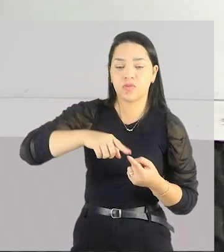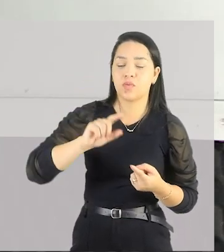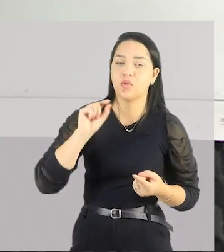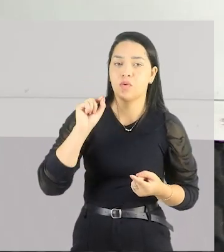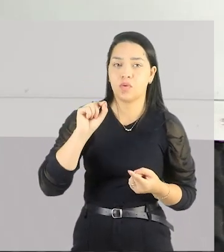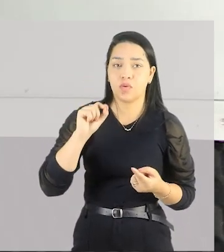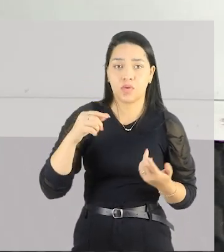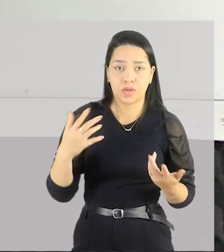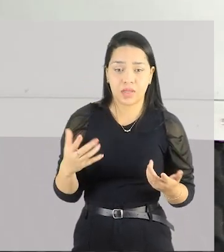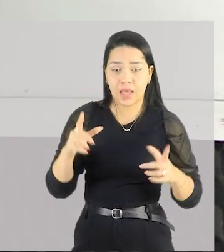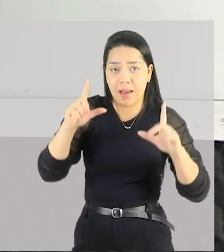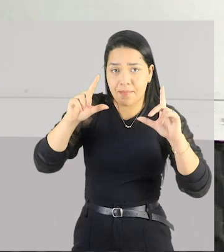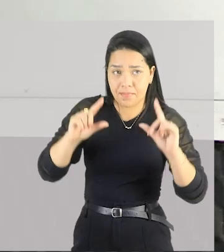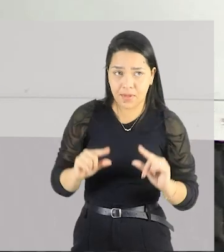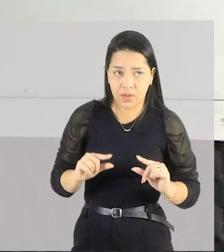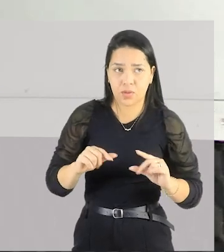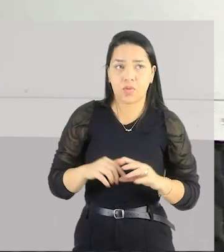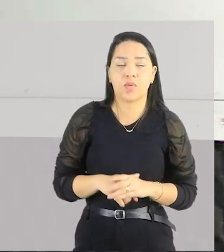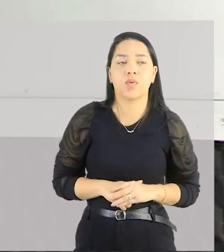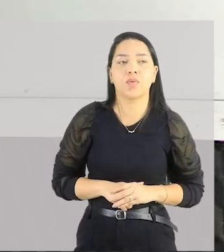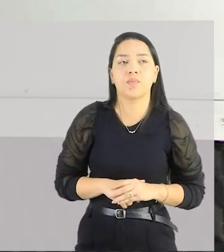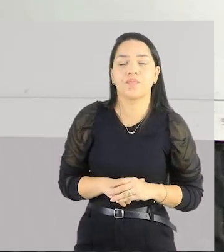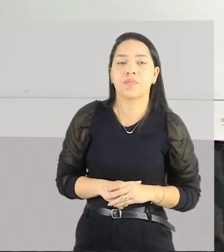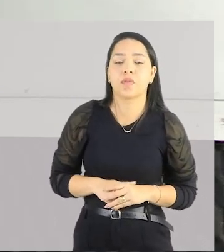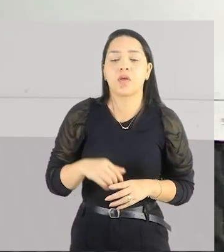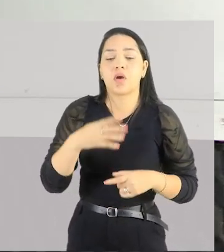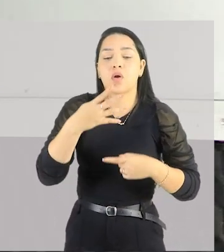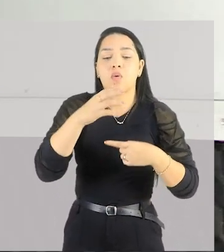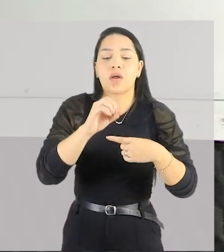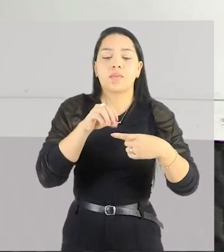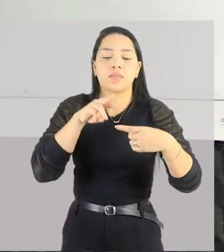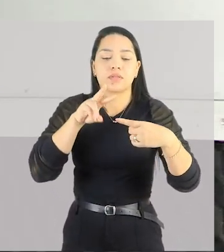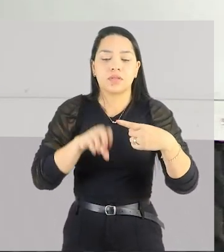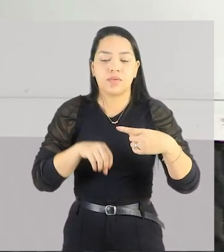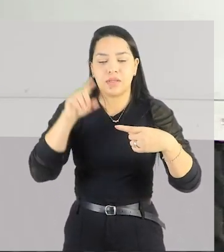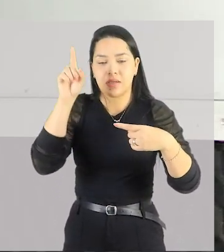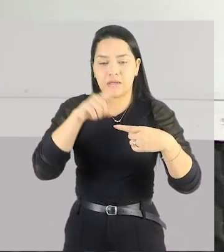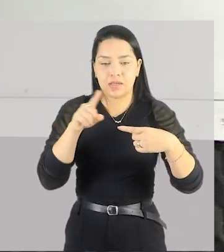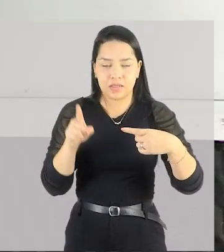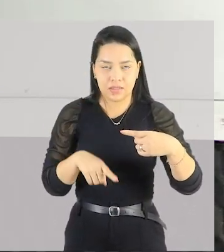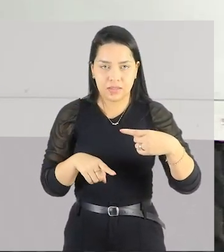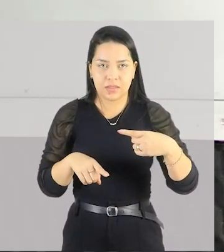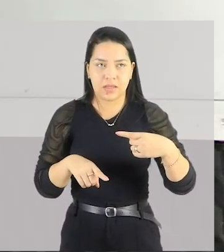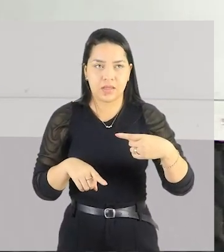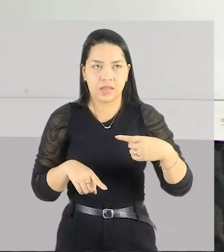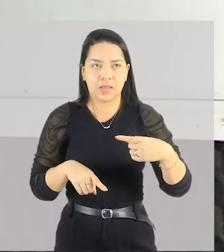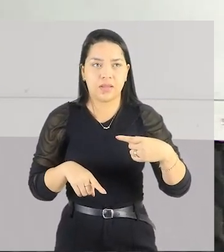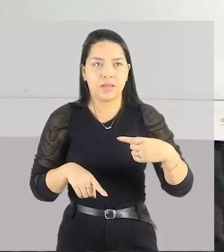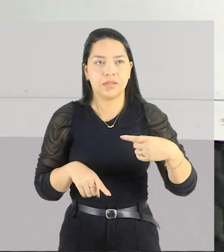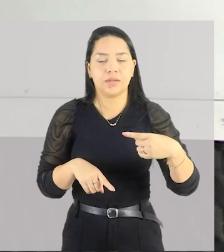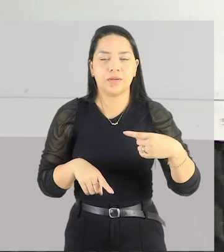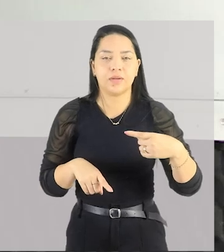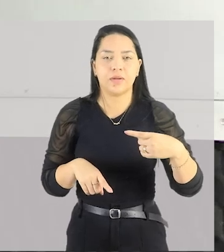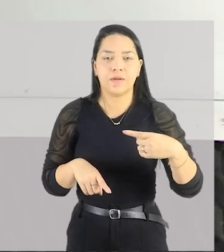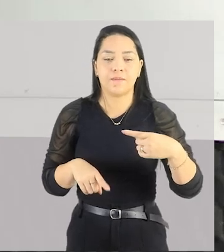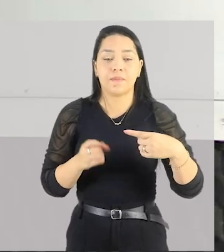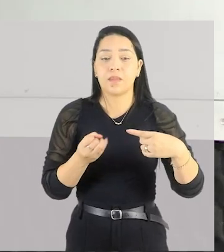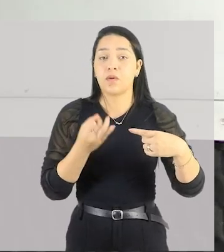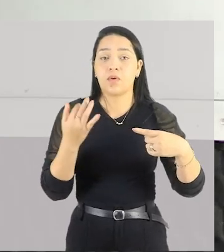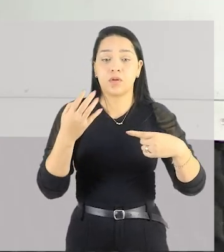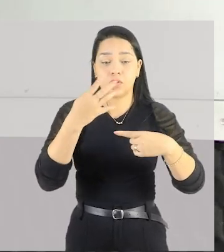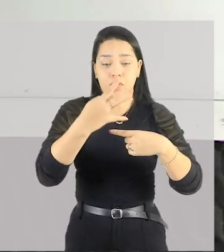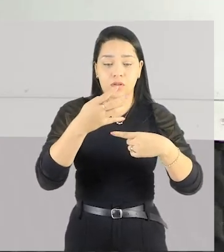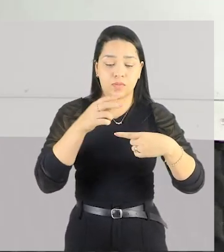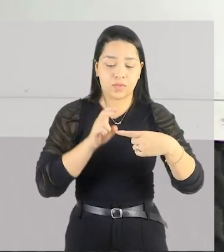A menor, tá ok? Bora lá, 40 dividido para 50, cancela-se um zero de cima com o zero de baixo. Ficou